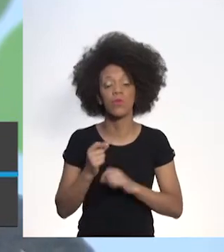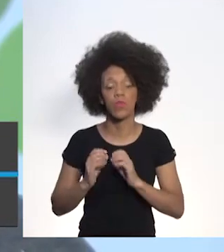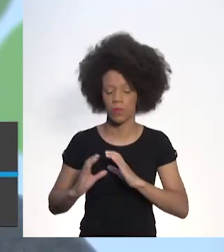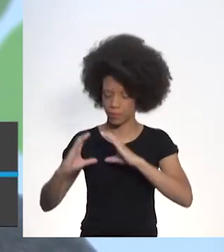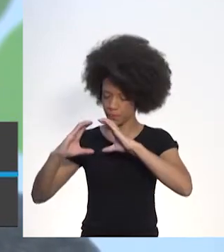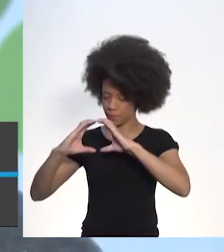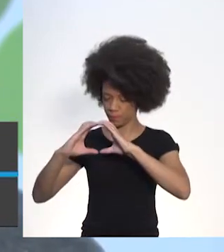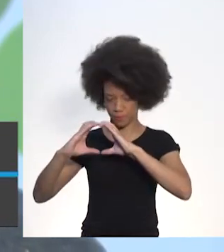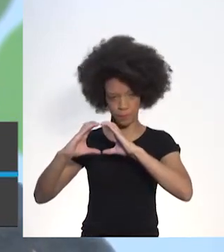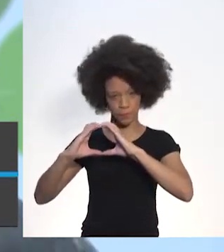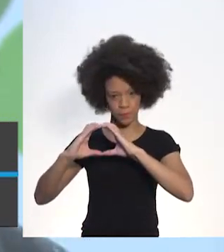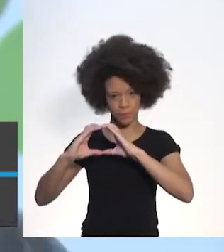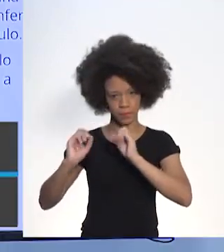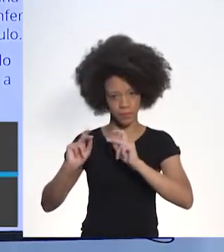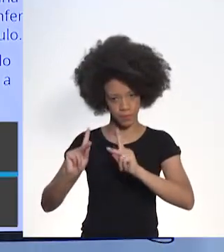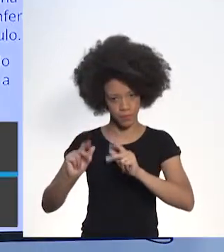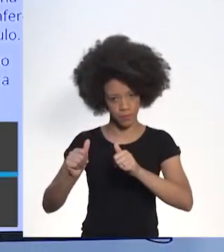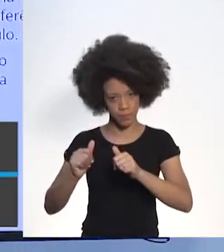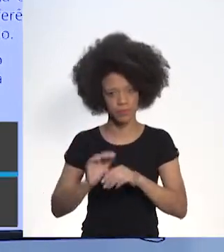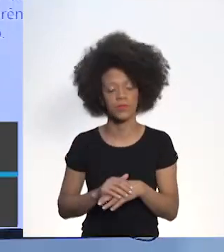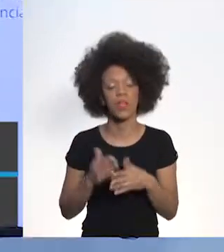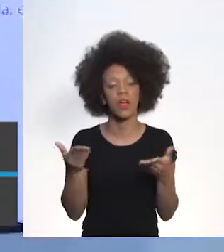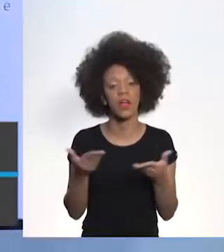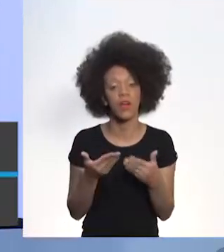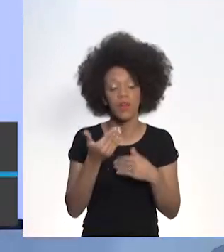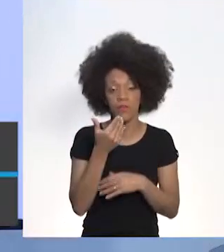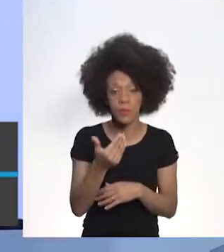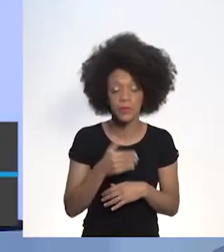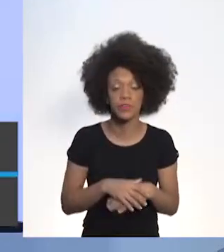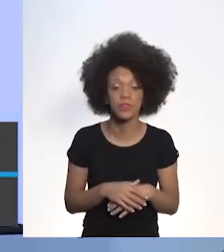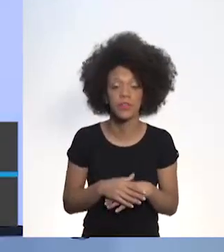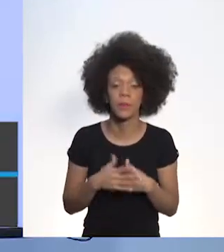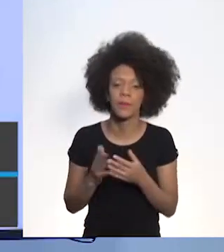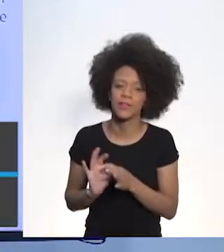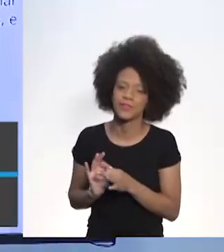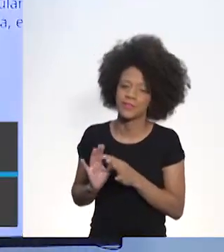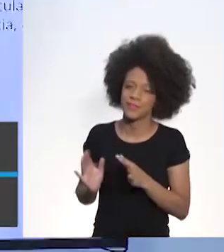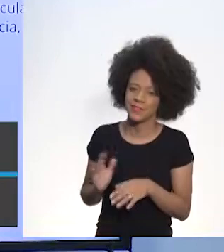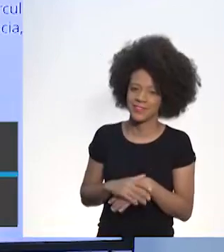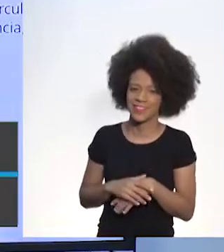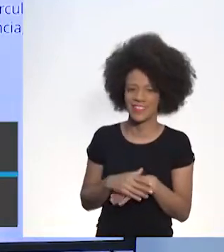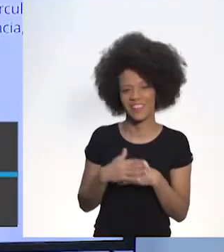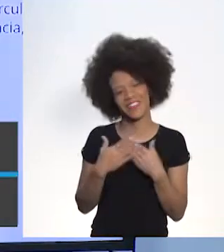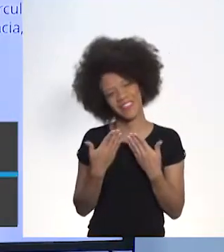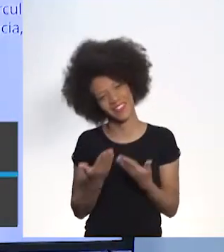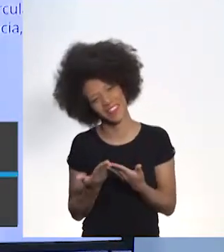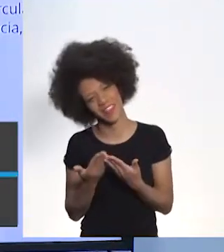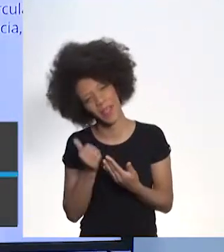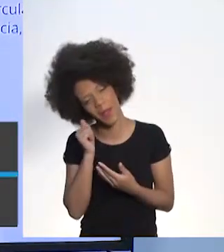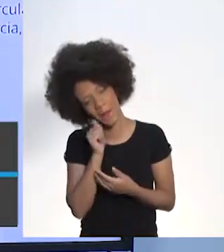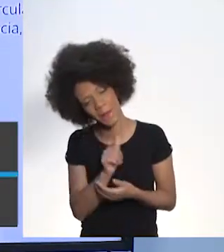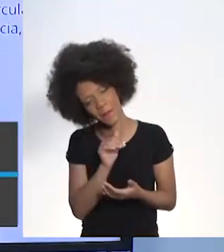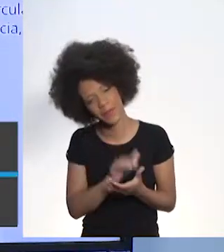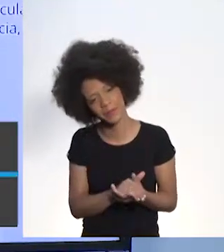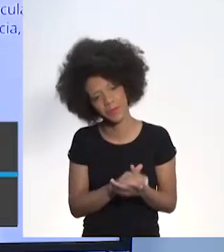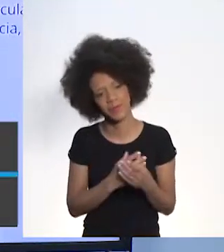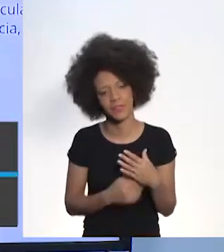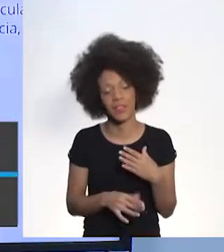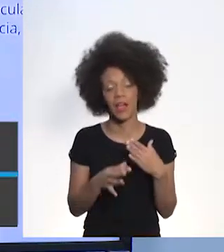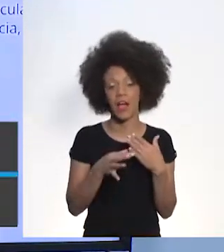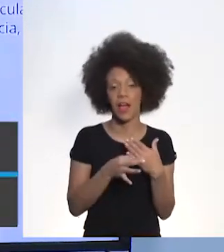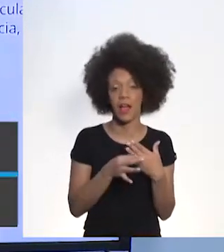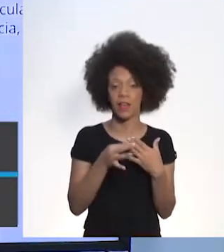círculo. Beleza? E agora eu vou pedir permissão para a minha esposa, né? E vou tirar aqui a minha aliancinha do dedo aqui, ó.